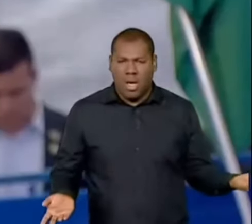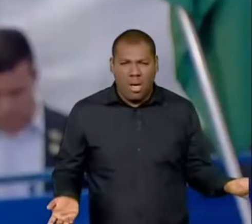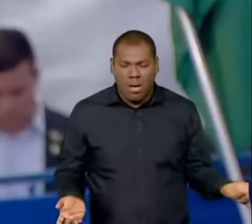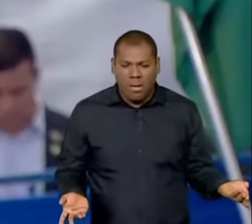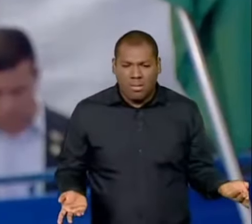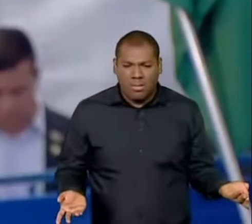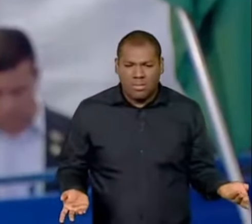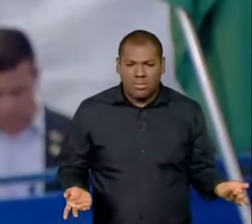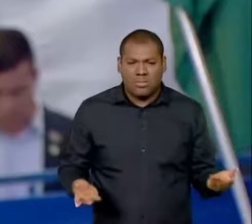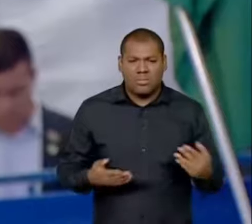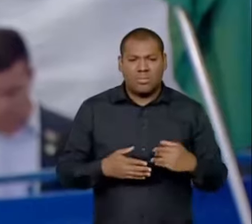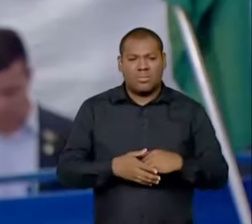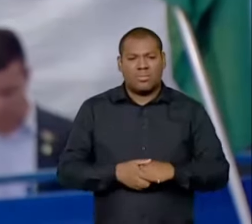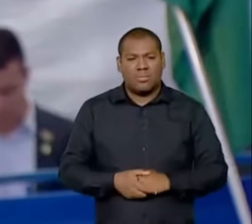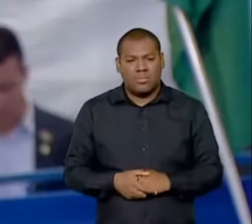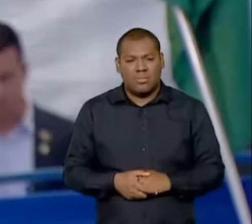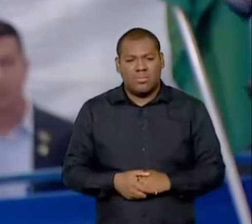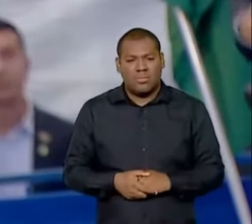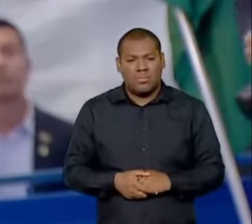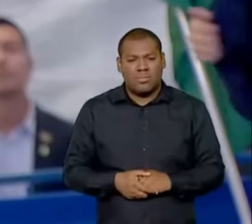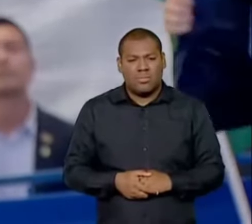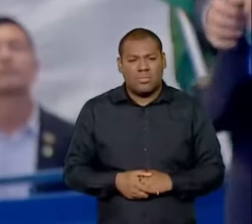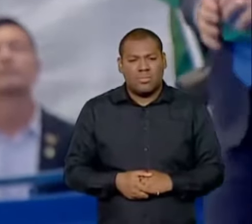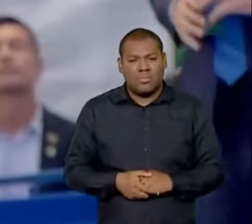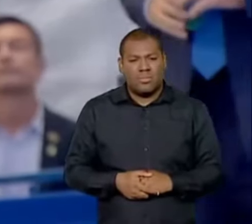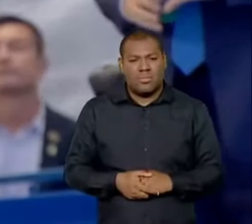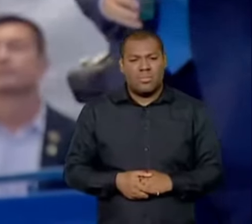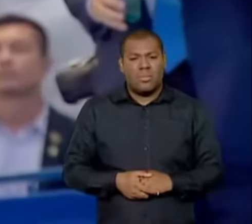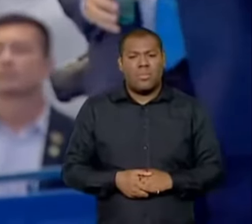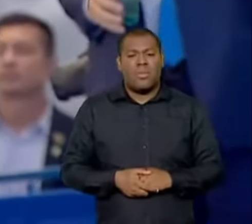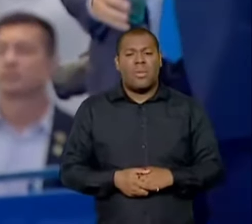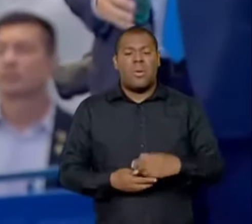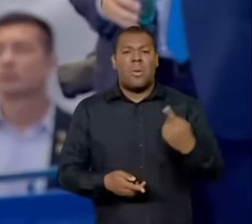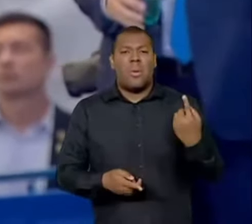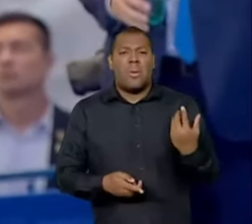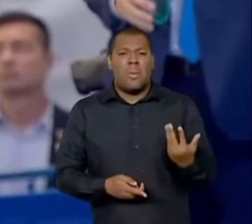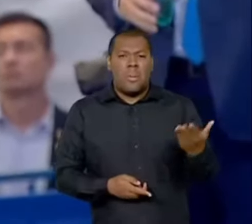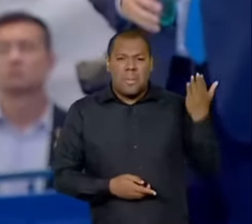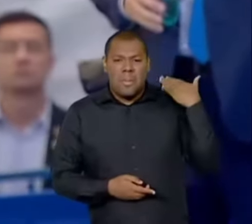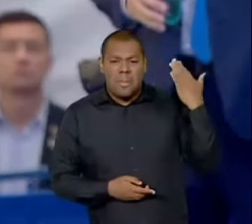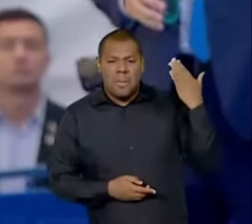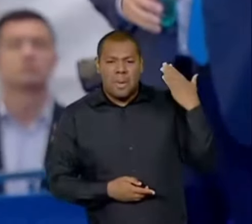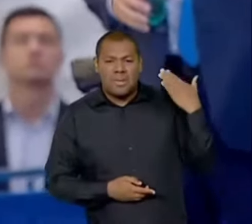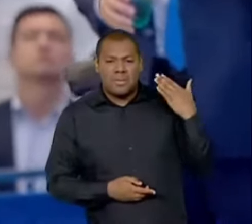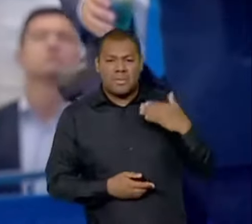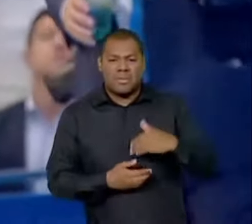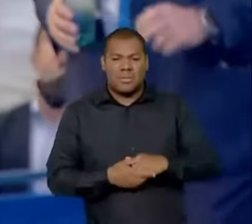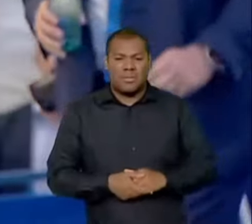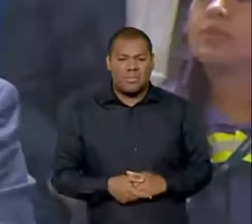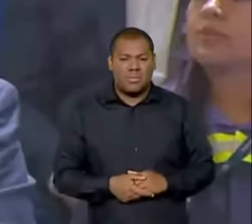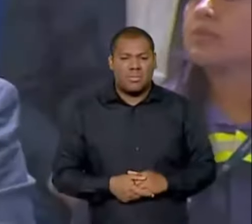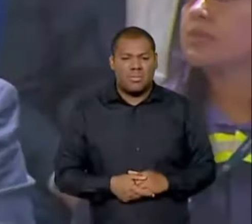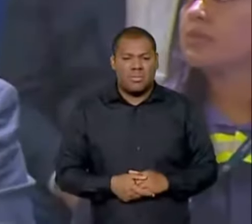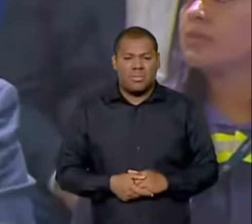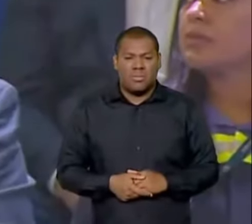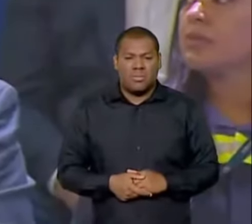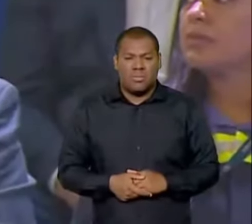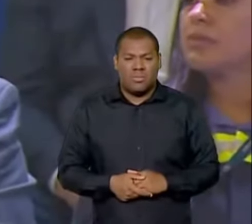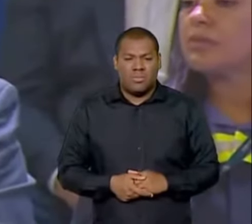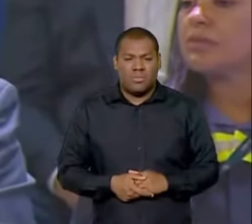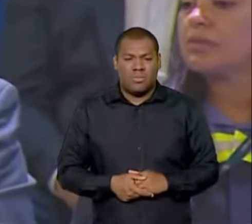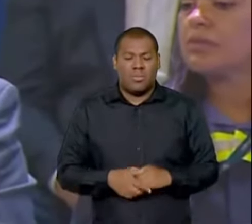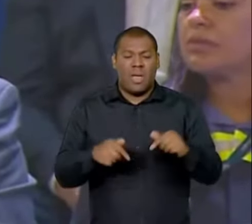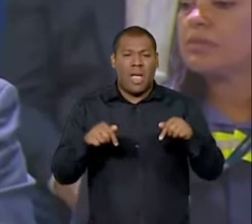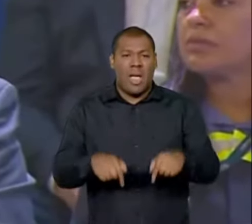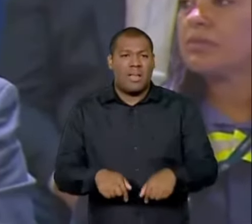Por que que tantas vezes se negou a esse país de ter as coisas que ele tem direito